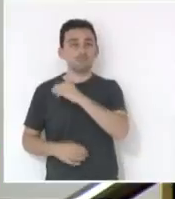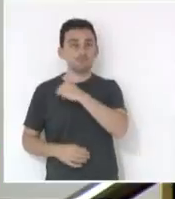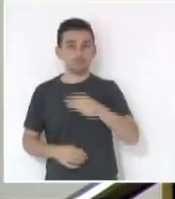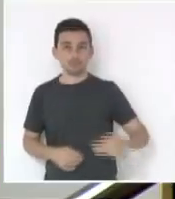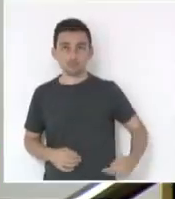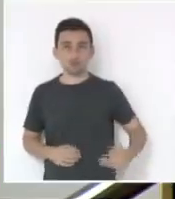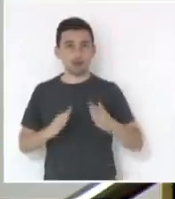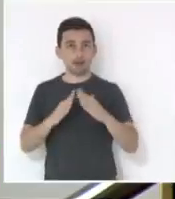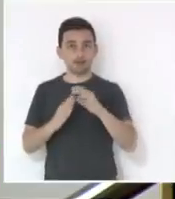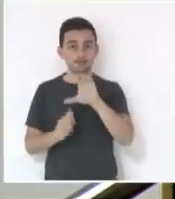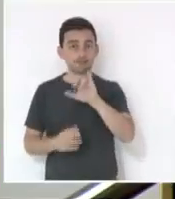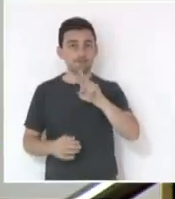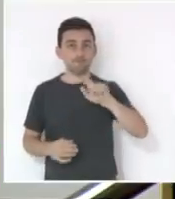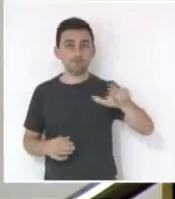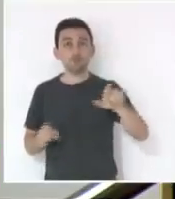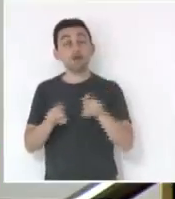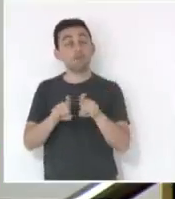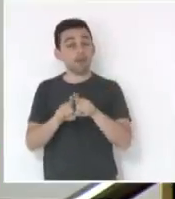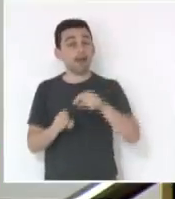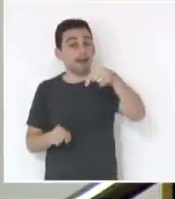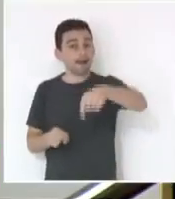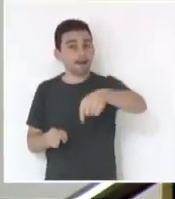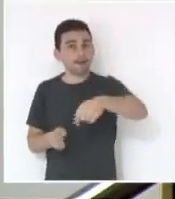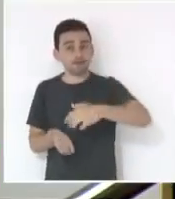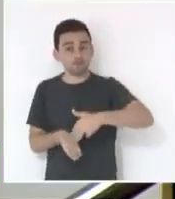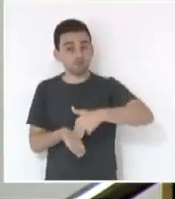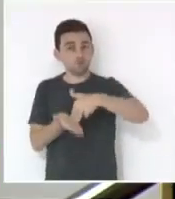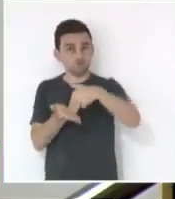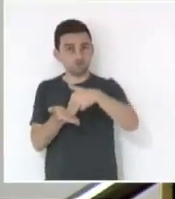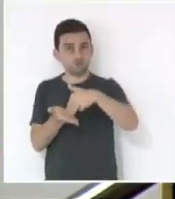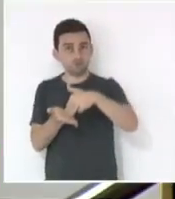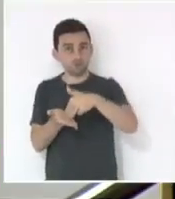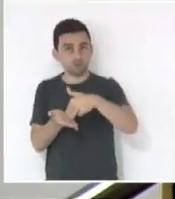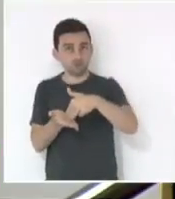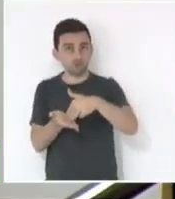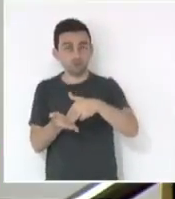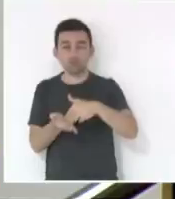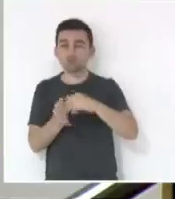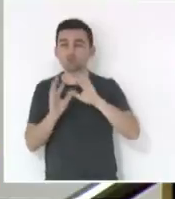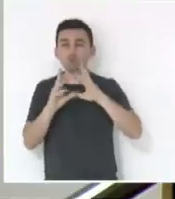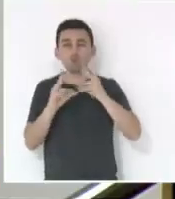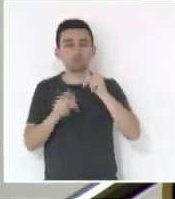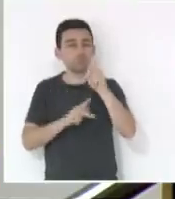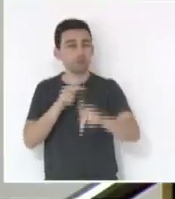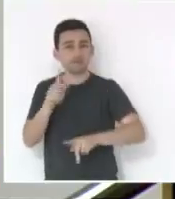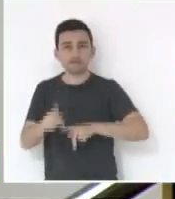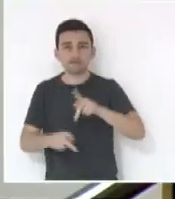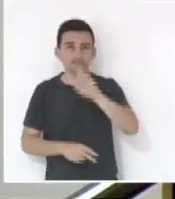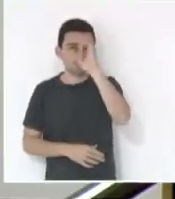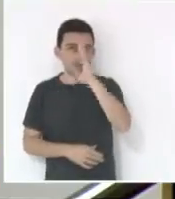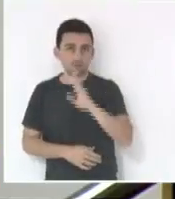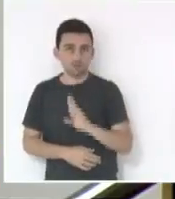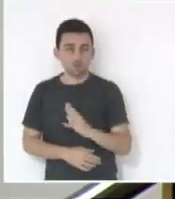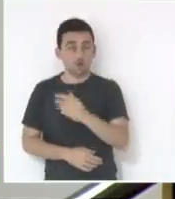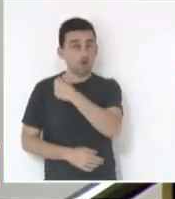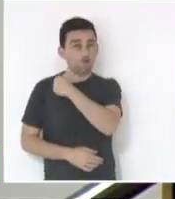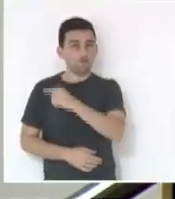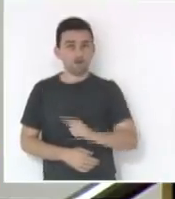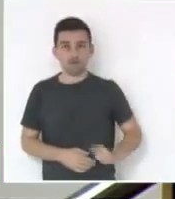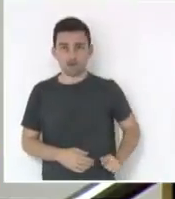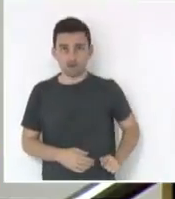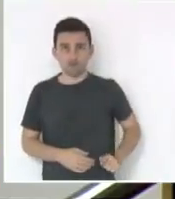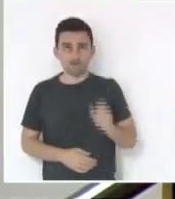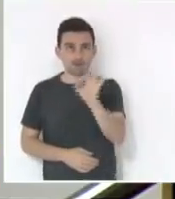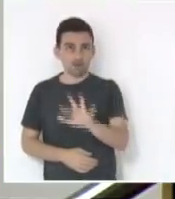inclusive uma moção aqui desta casa para que a nação brasileira, o governo federal, tome a devida providência, porque é